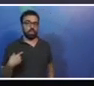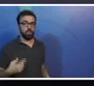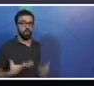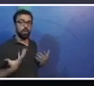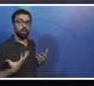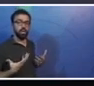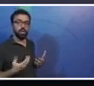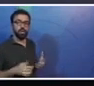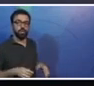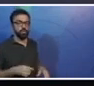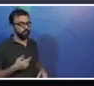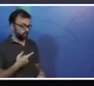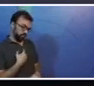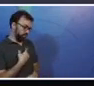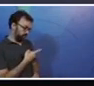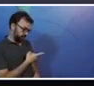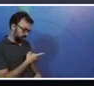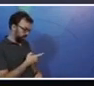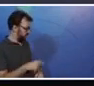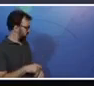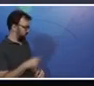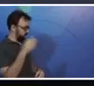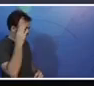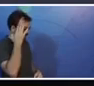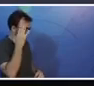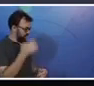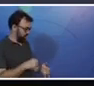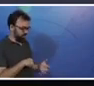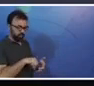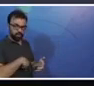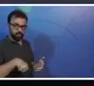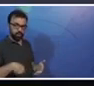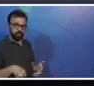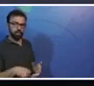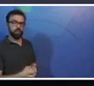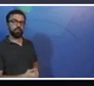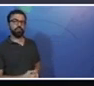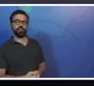meu caro, você não sabe como se escreve a palavra excelentíssimo?